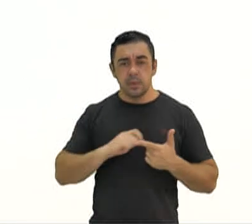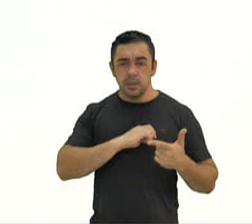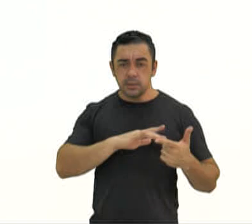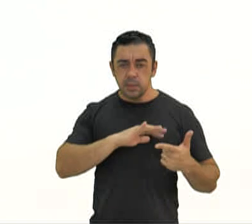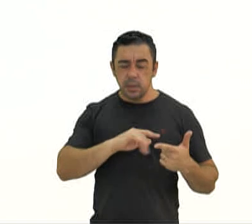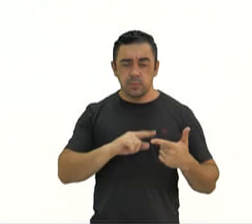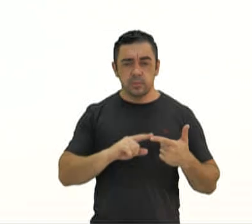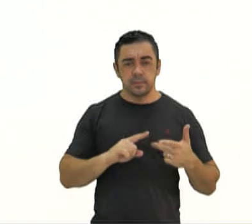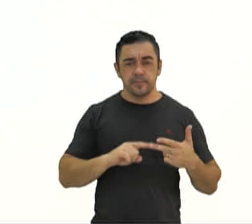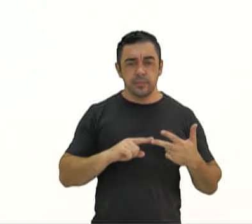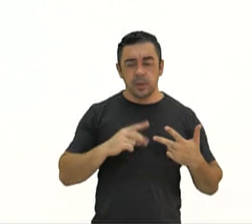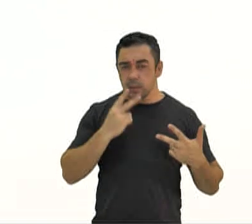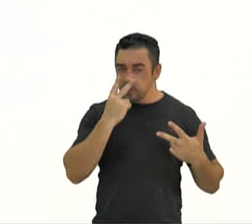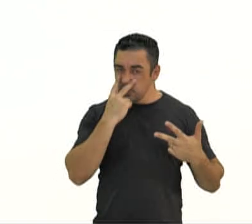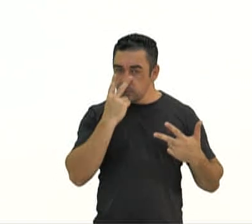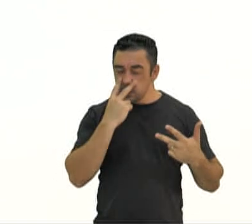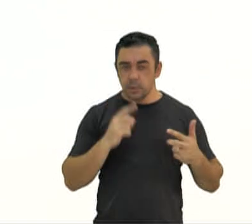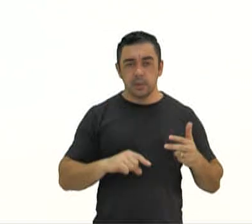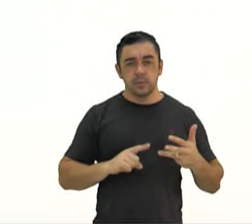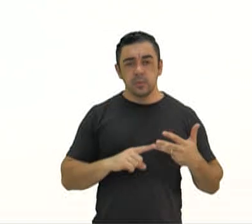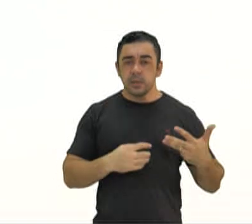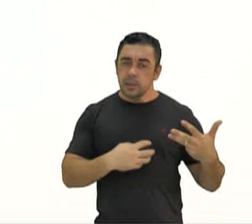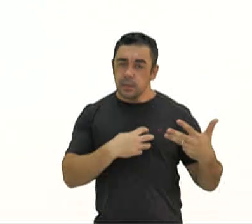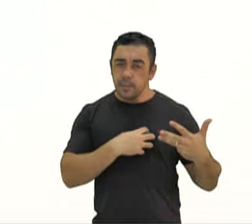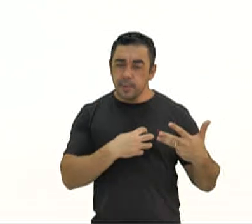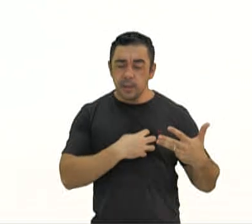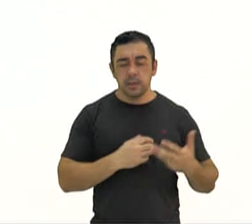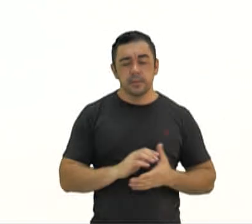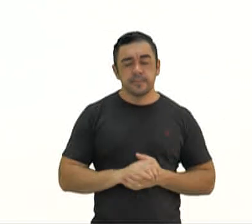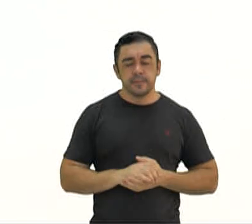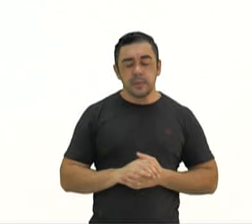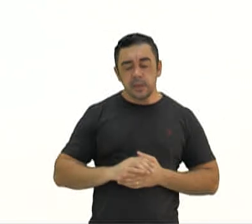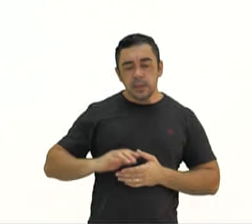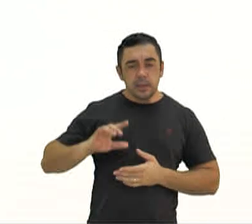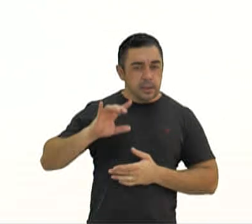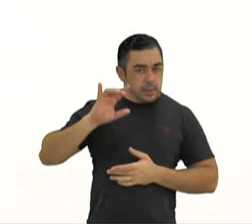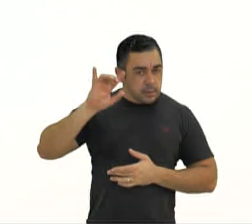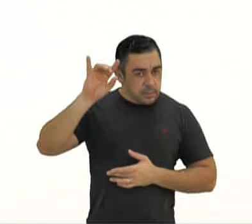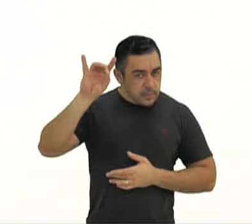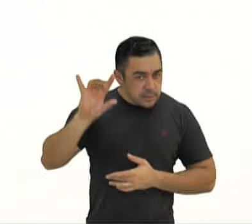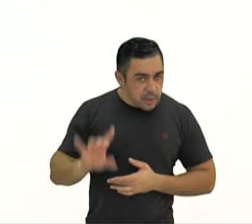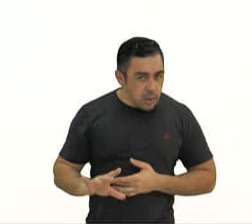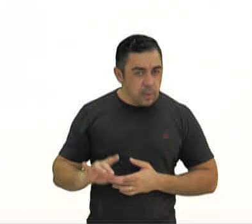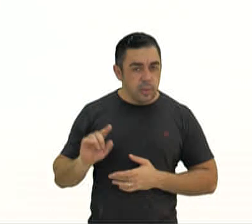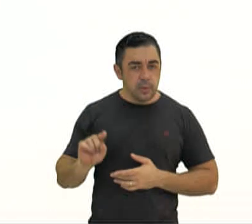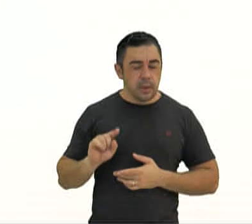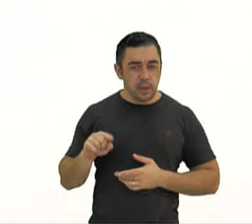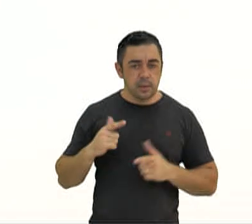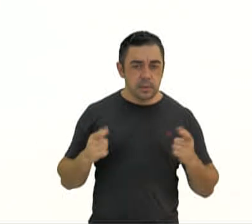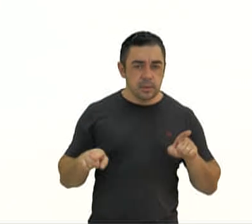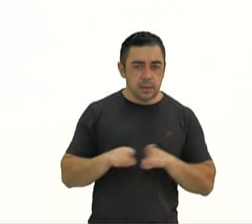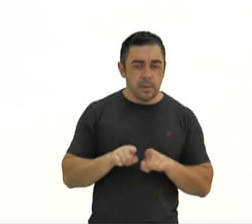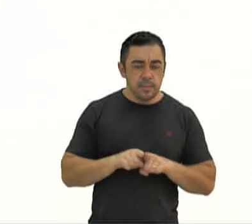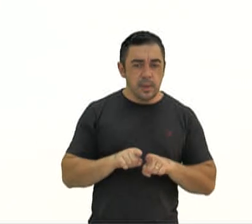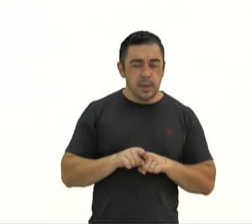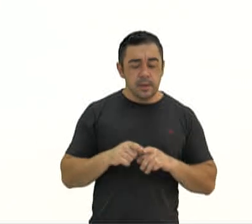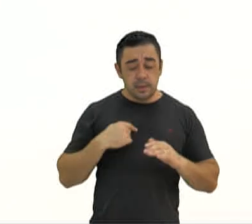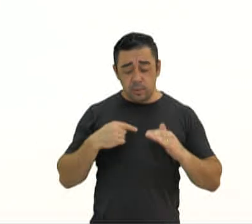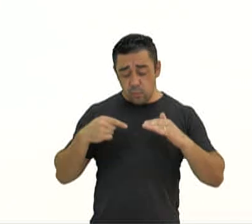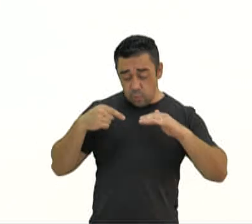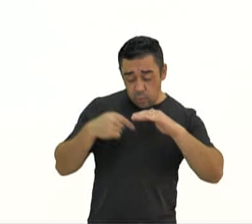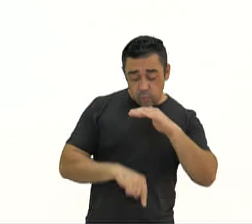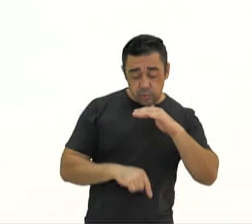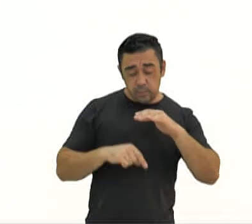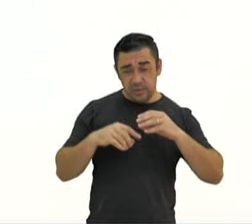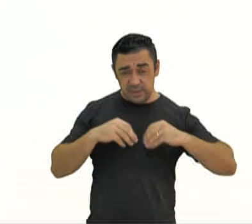Espírito Santo e ainda no Recôncavo Baiano. Com especial, obviamente, a situação do pré-sal, que nós já vimos